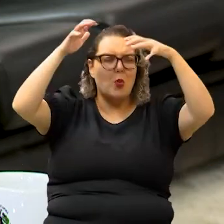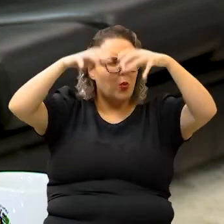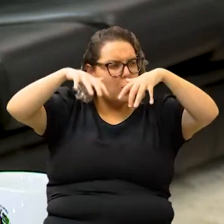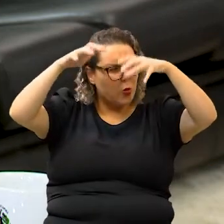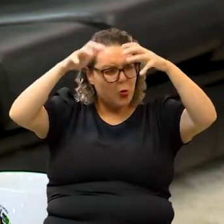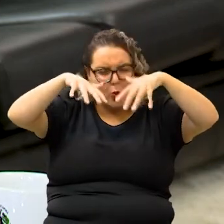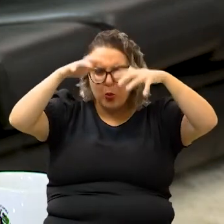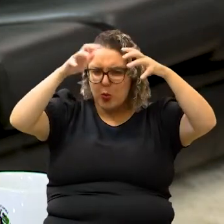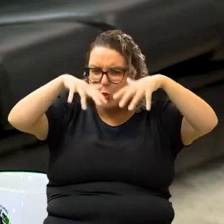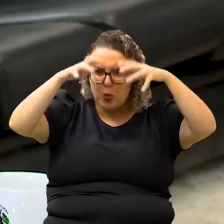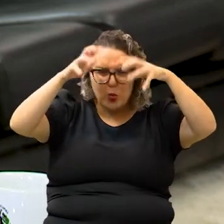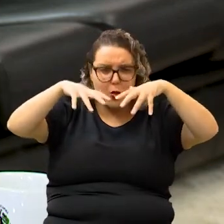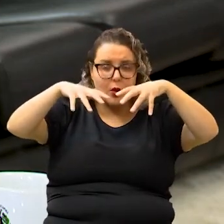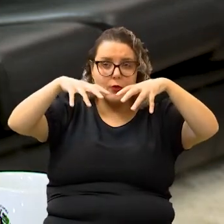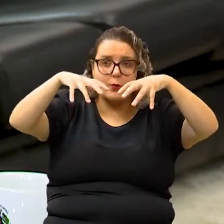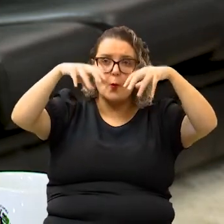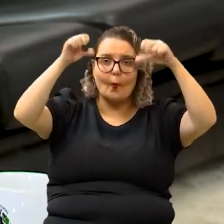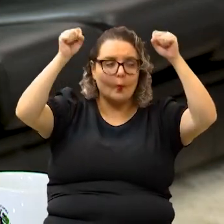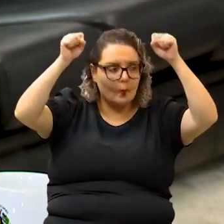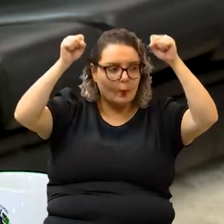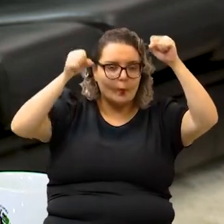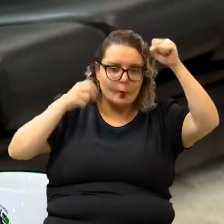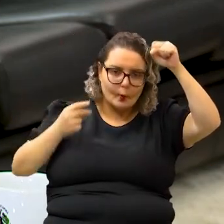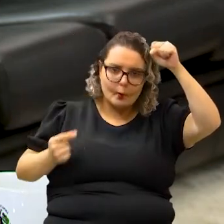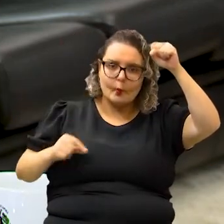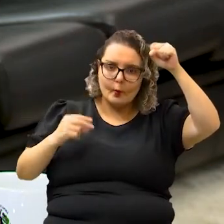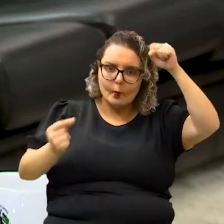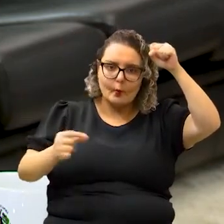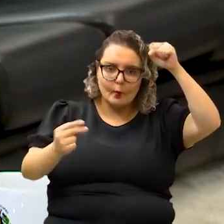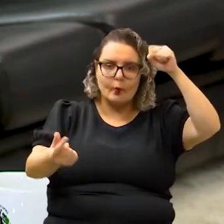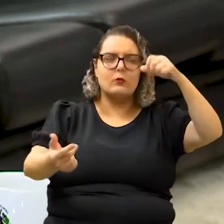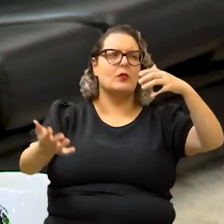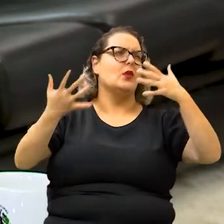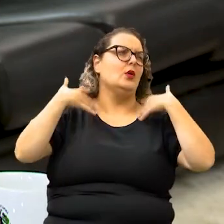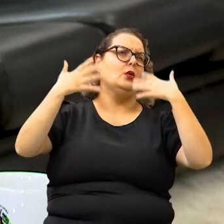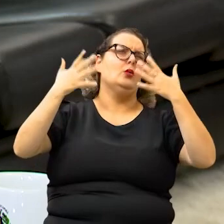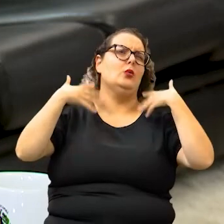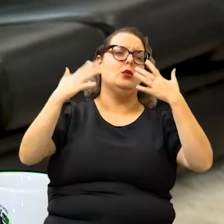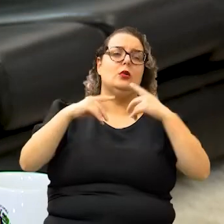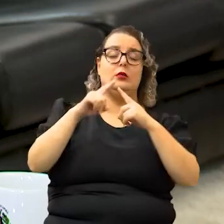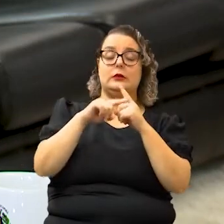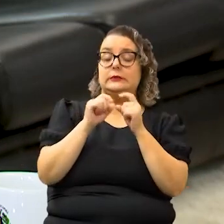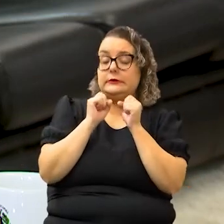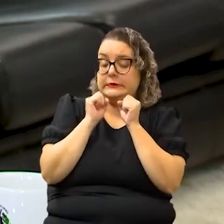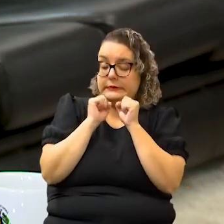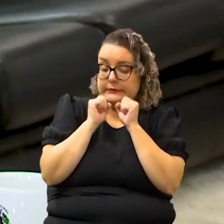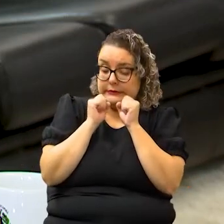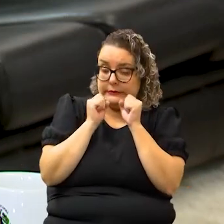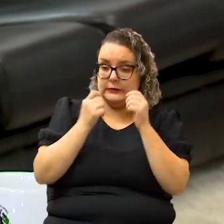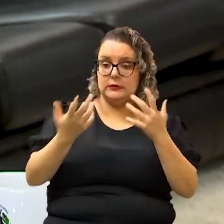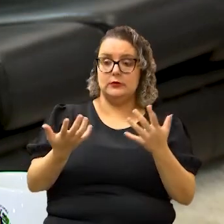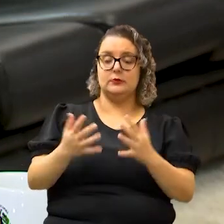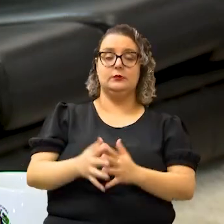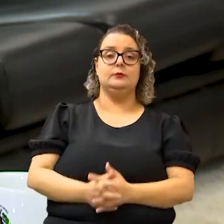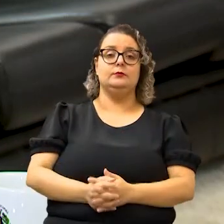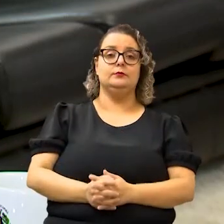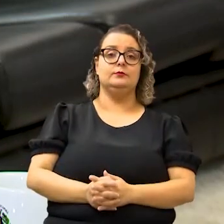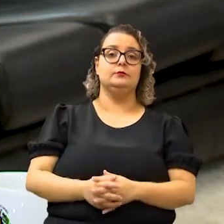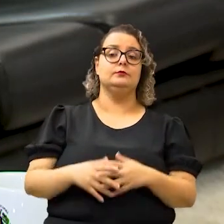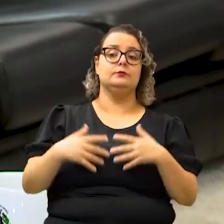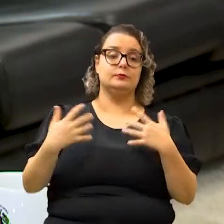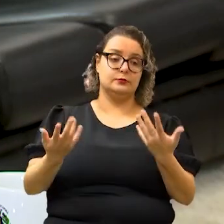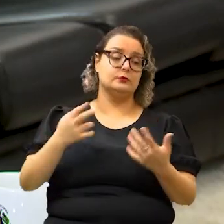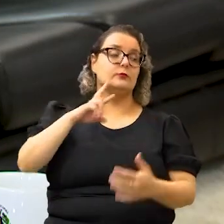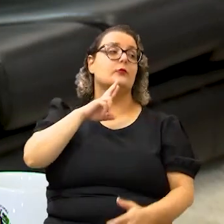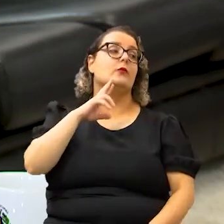chamados, chuvas muito fortes ou seca muito longas, calor alto, frio também